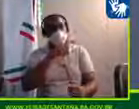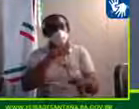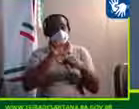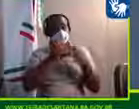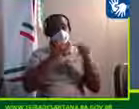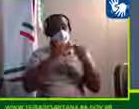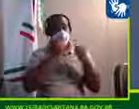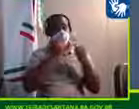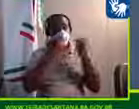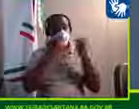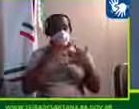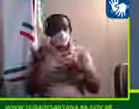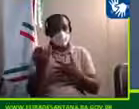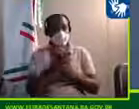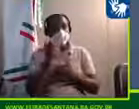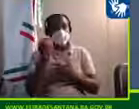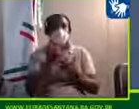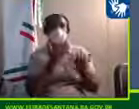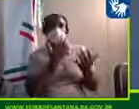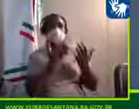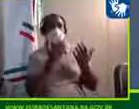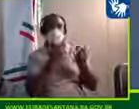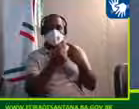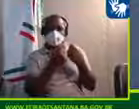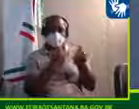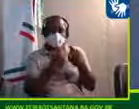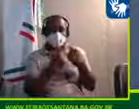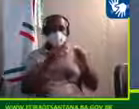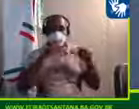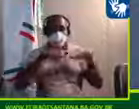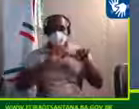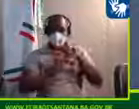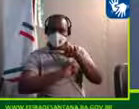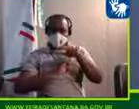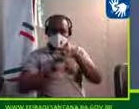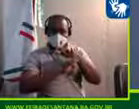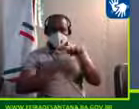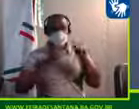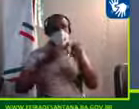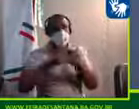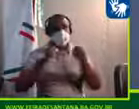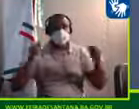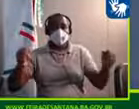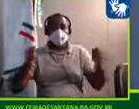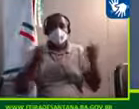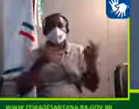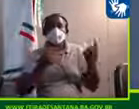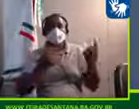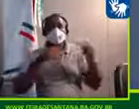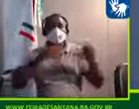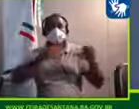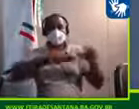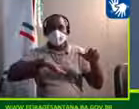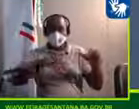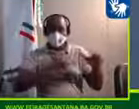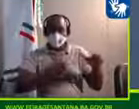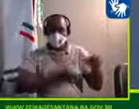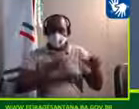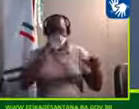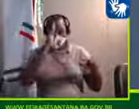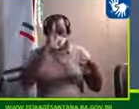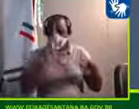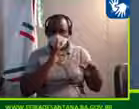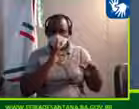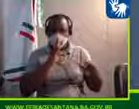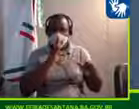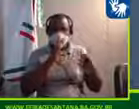solicitação, está negociando com as empresas uma ampliação da frota de transporte público em horários de